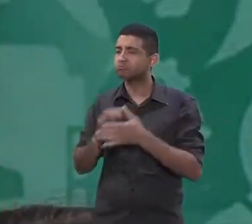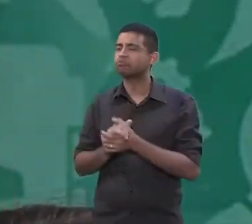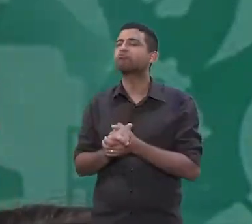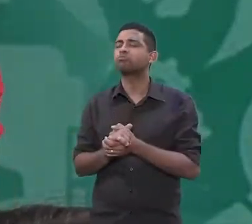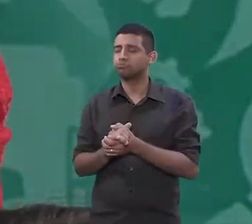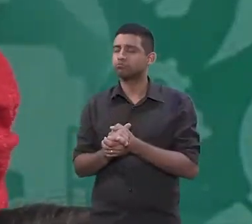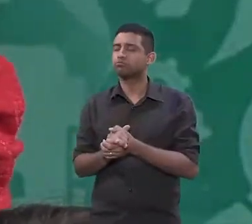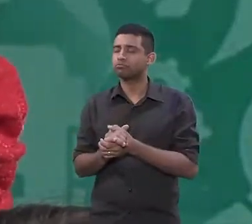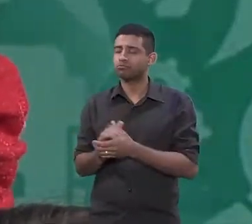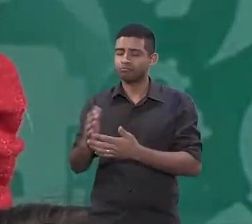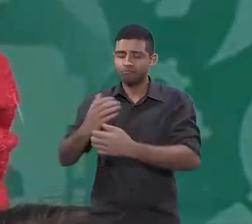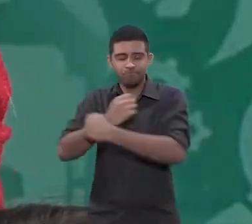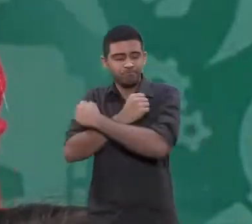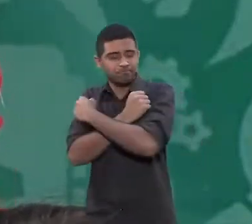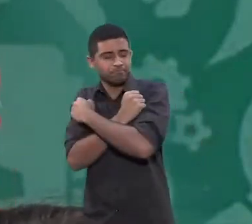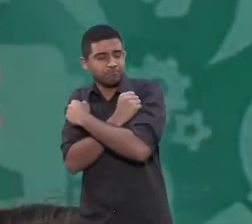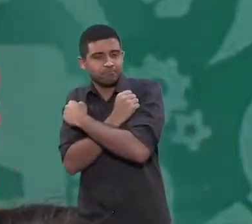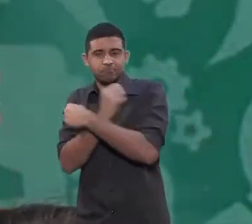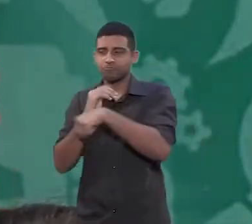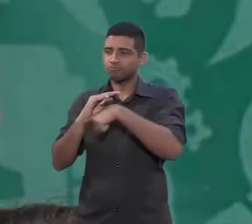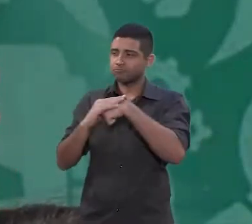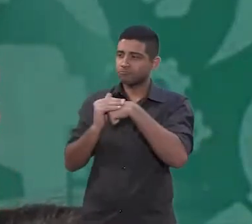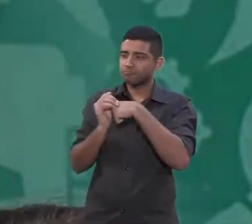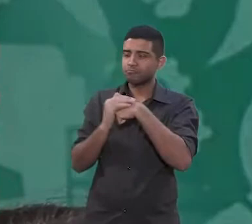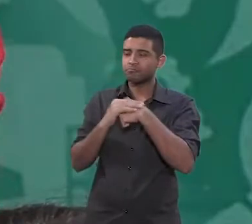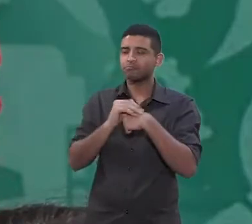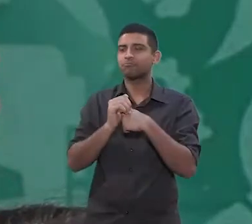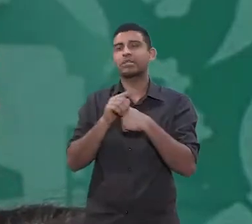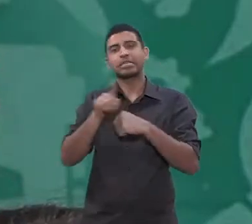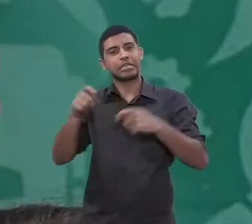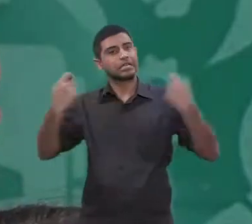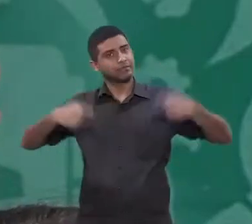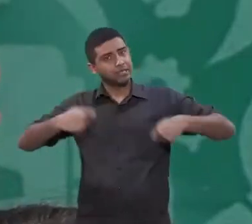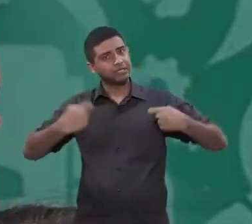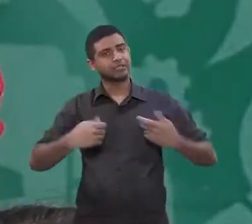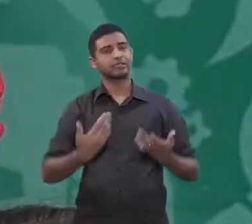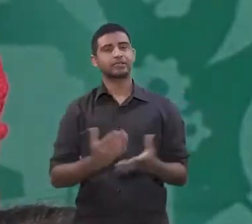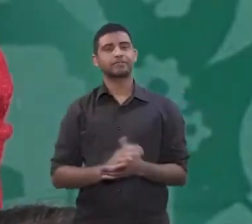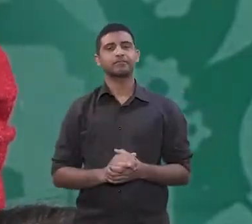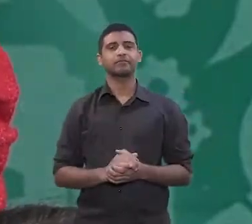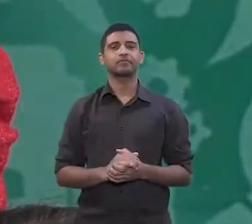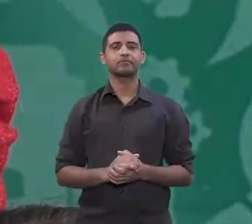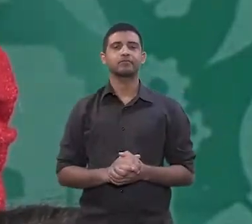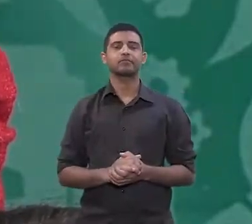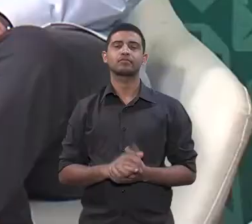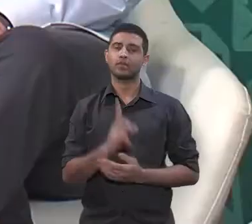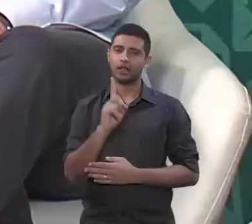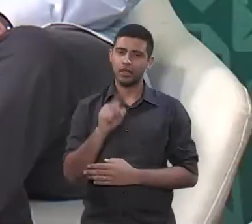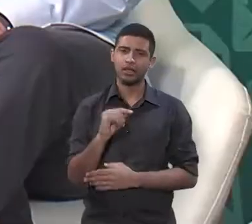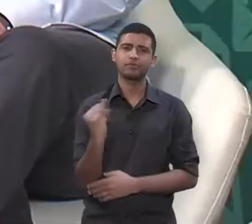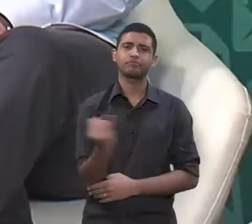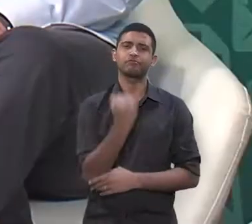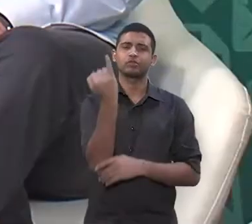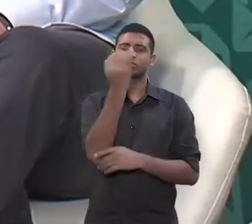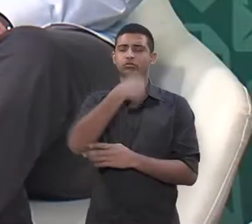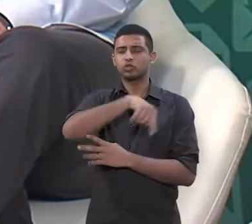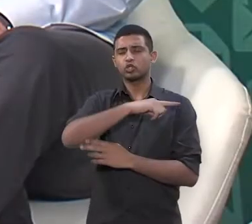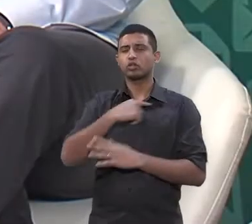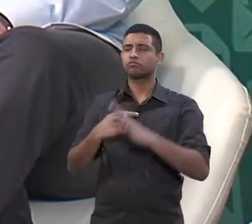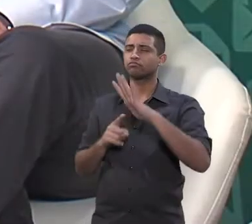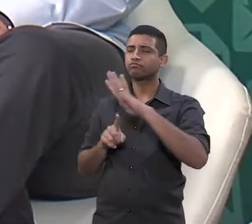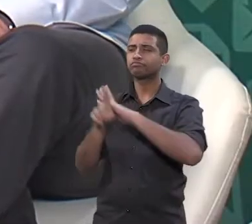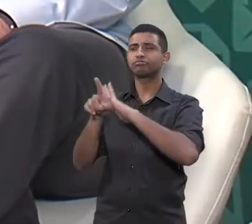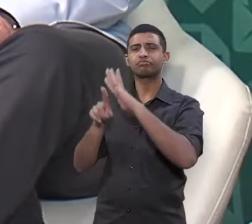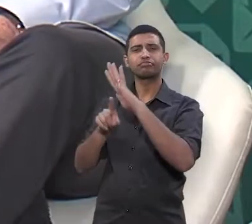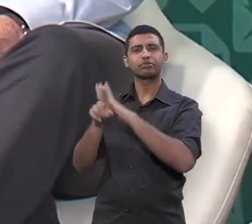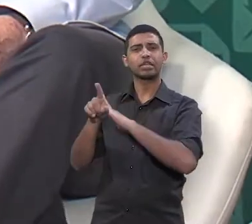pessoa, você vai estar dando acolhimento, que é o que ela precisa nesse momento. E é importante a gente fazer